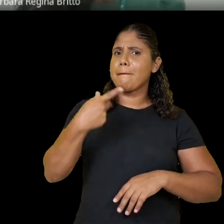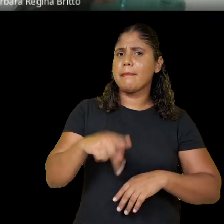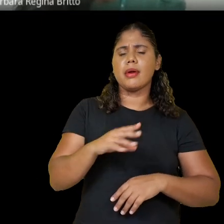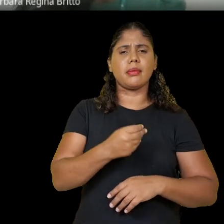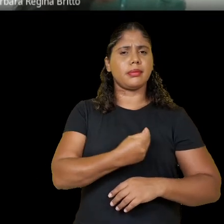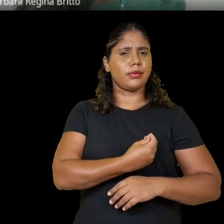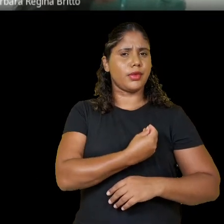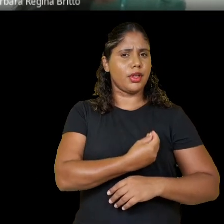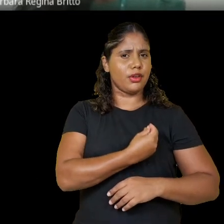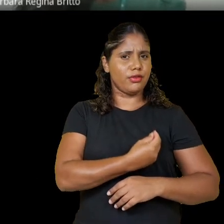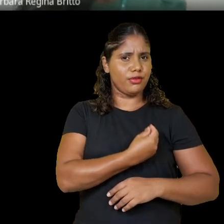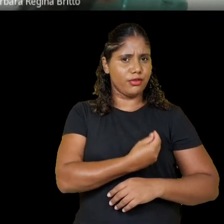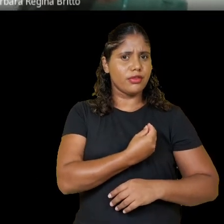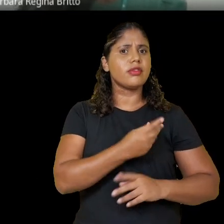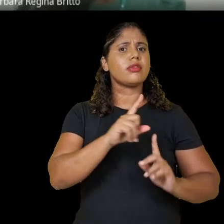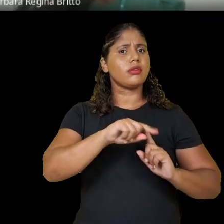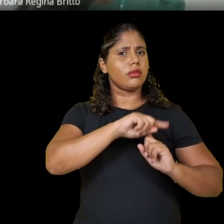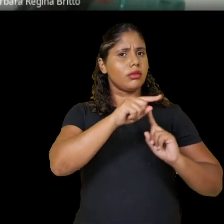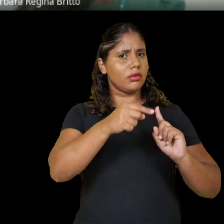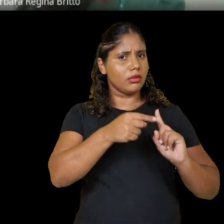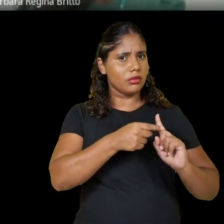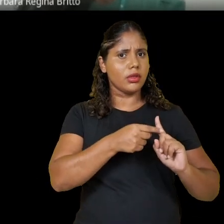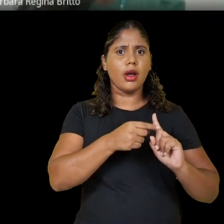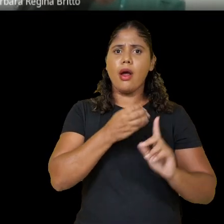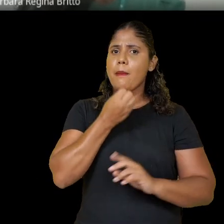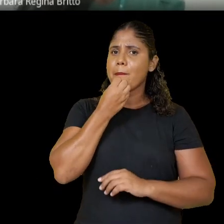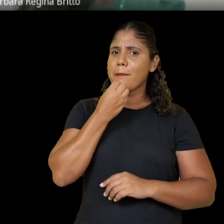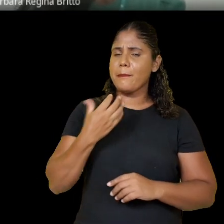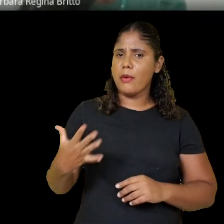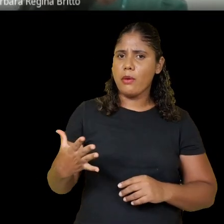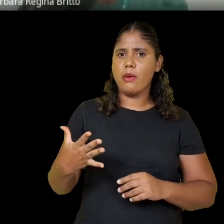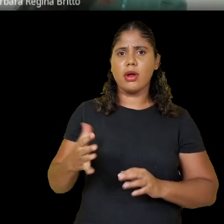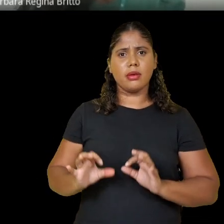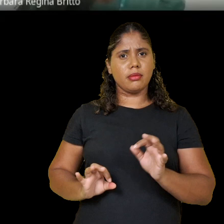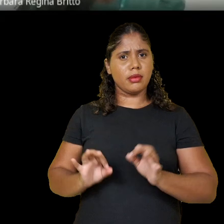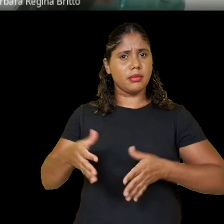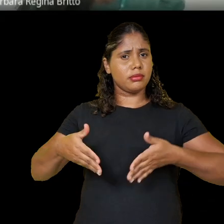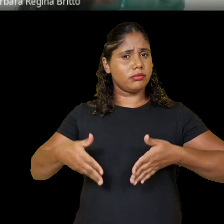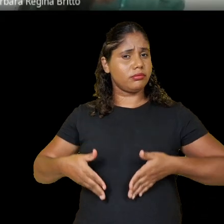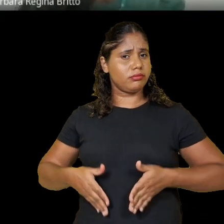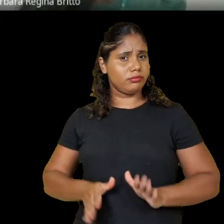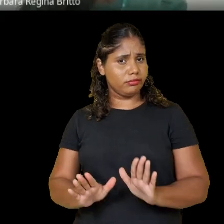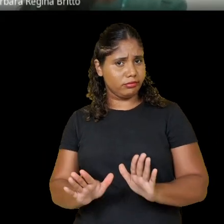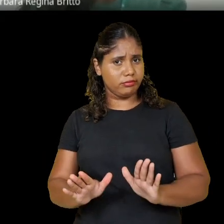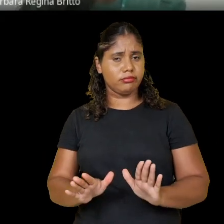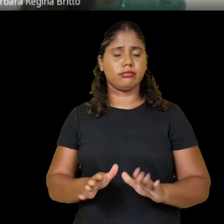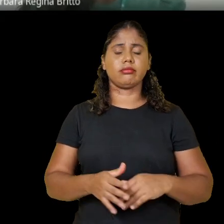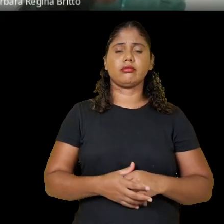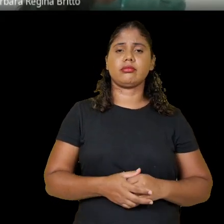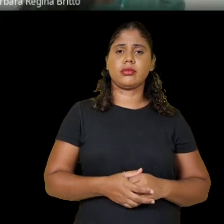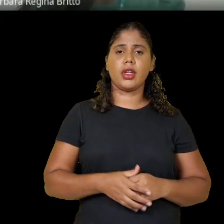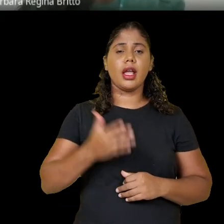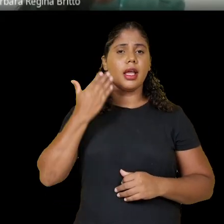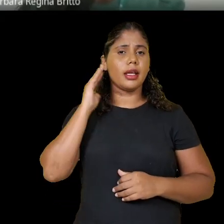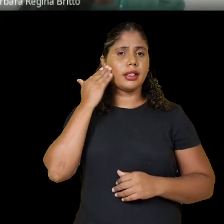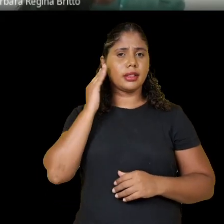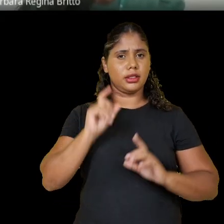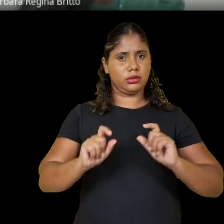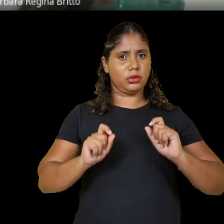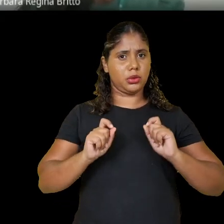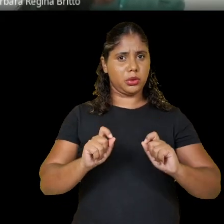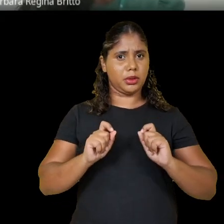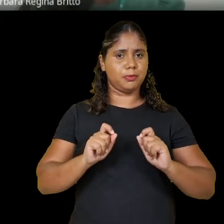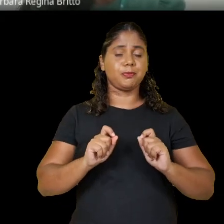verdade, para o sucesso da gestação e preparação para o parto. Então, assim,